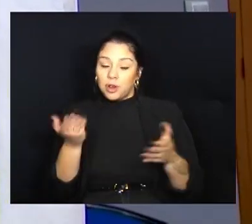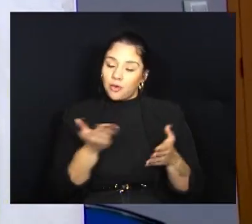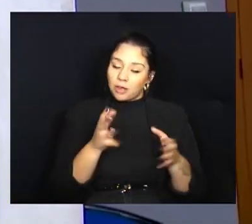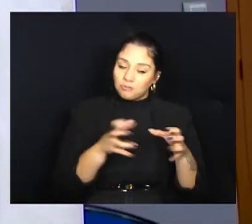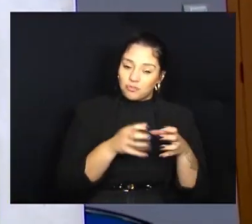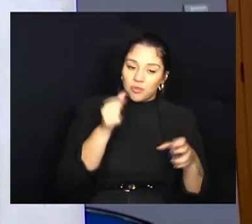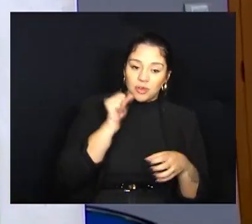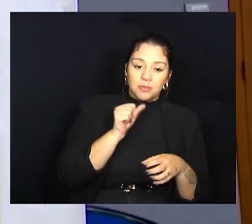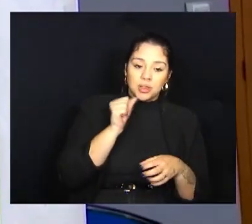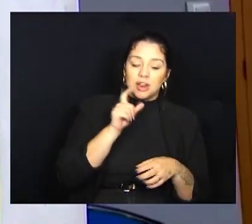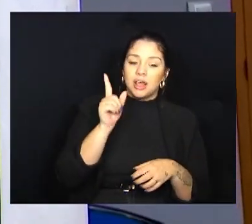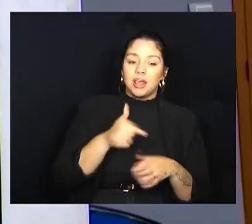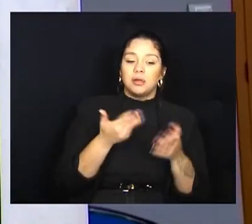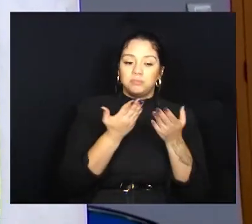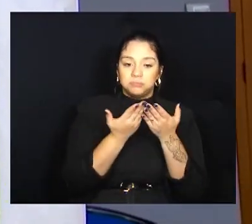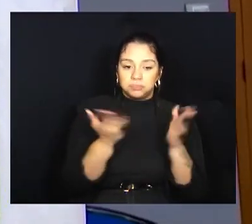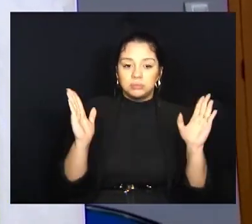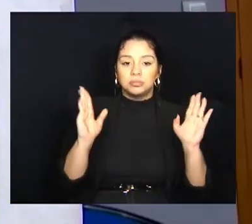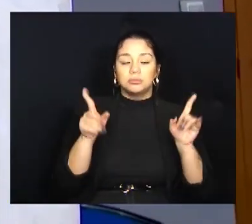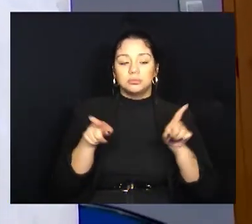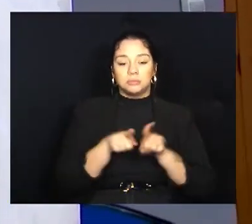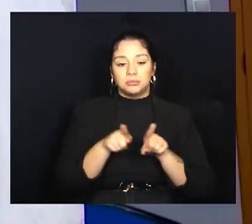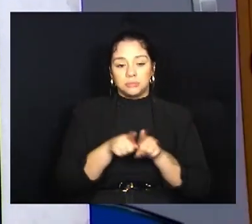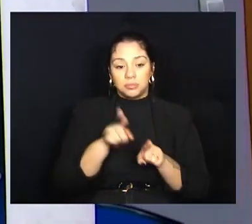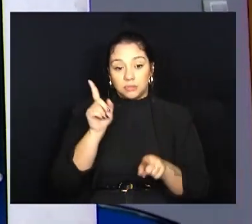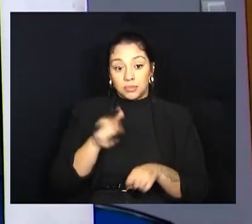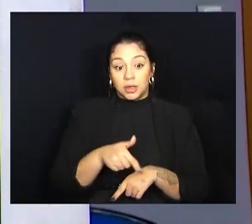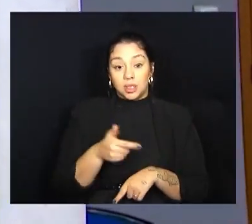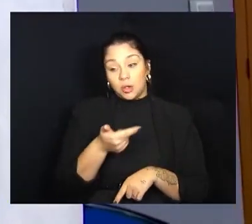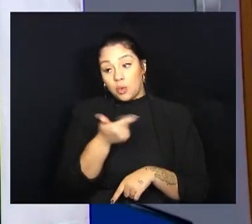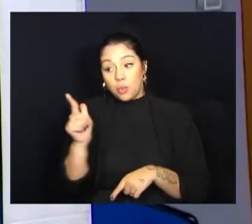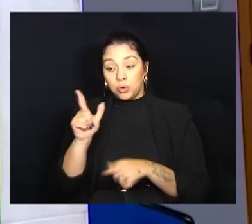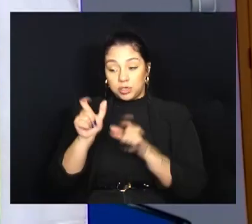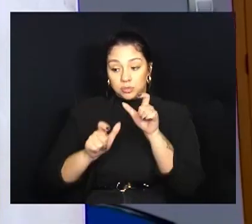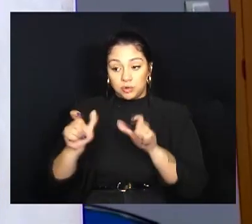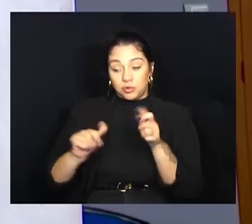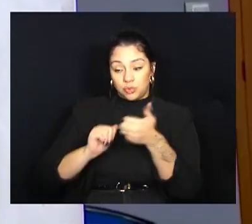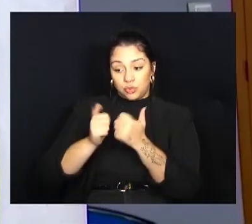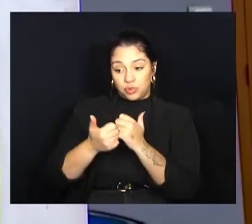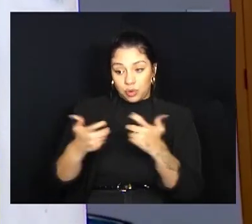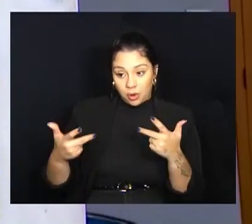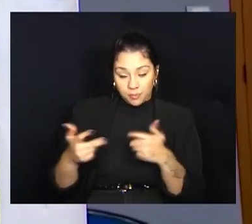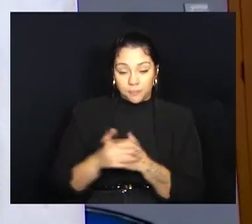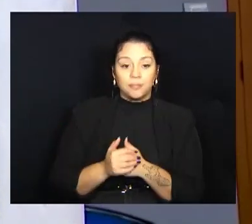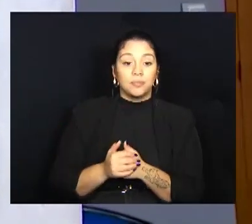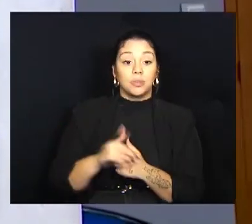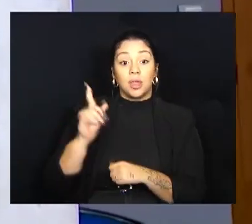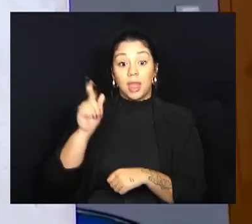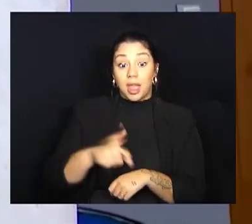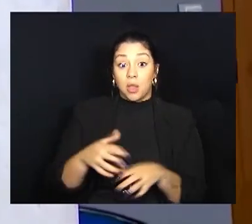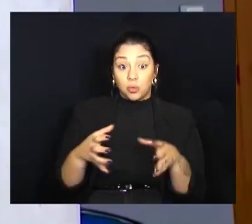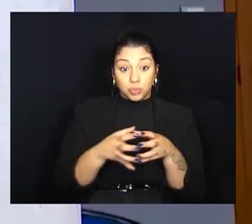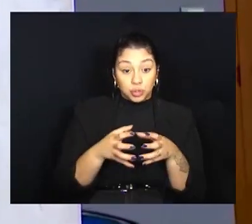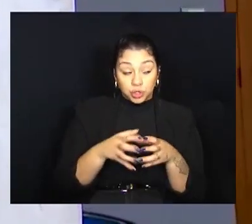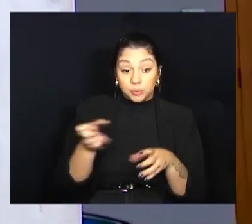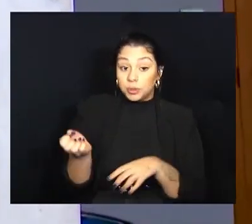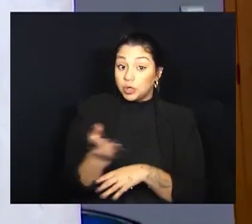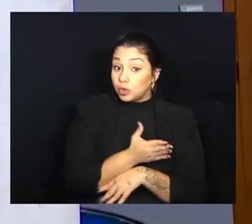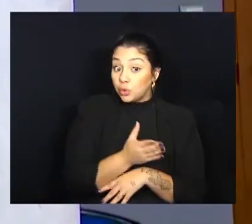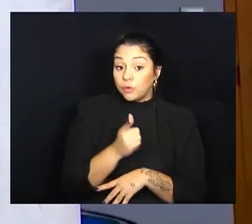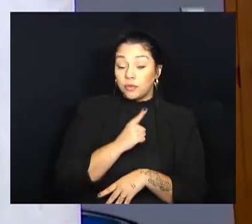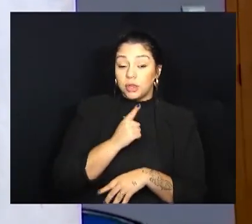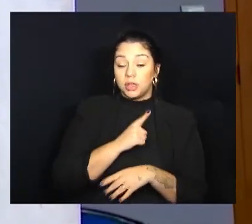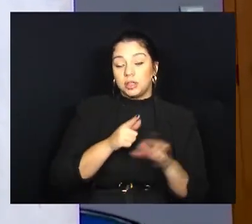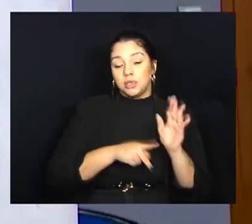que é uma porta que se abre também para outros atletas. É um time novo, que vem aí com um projeto